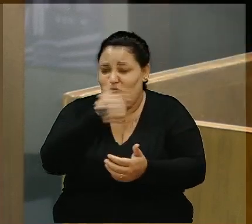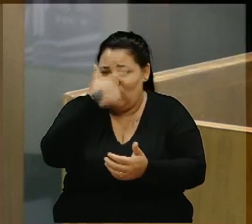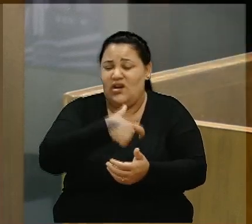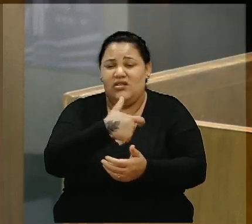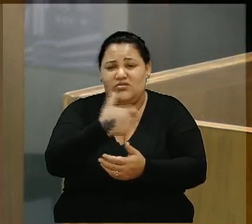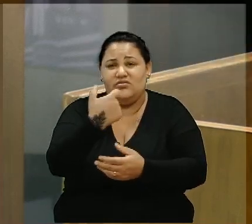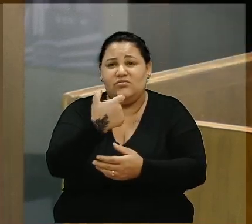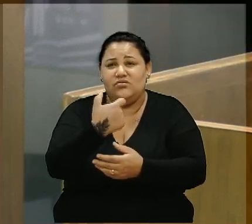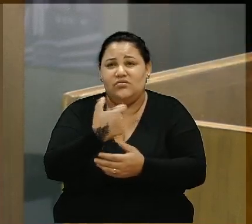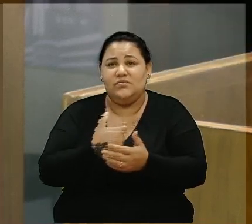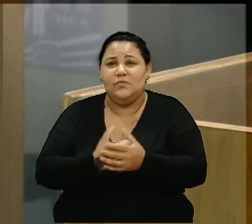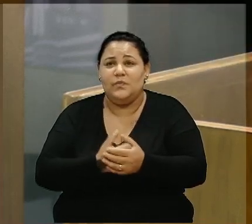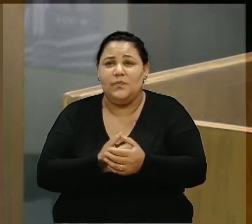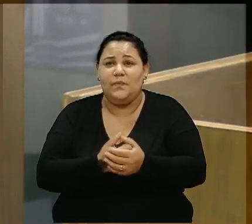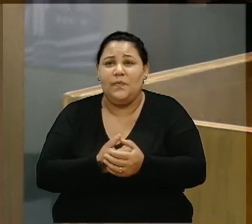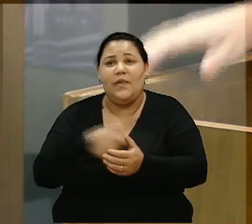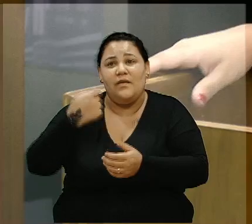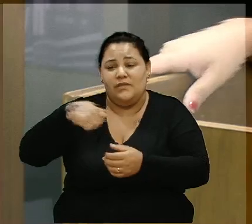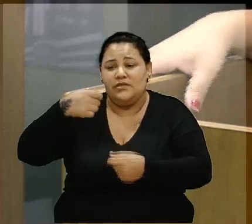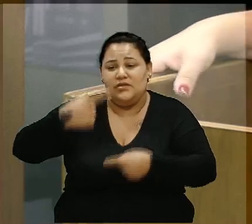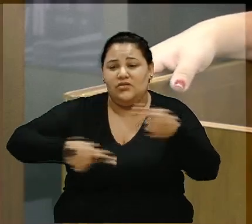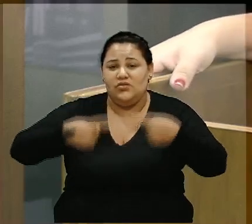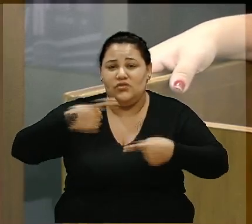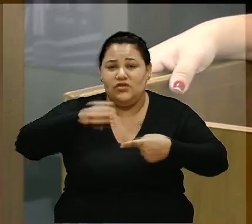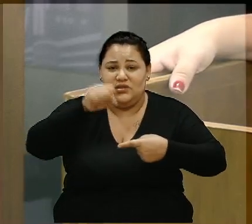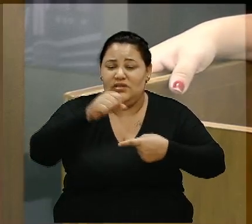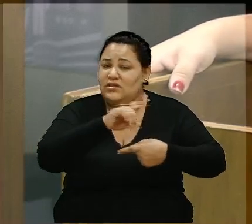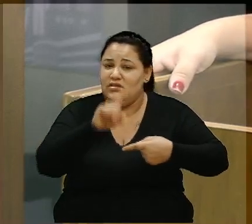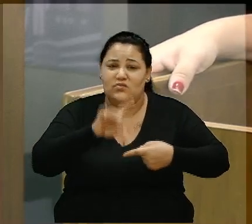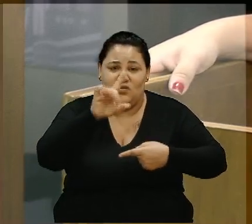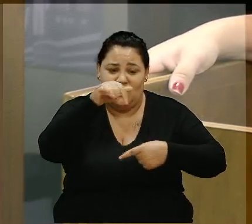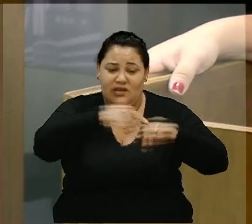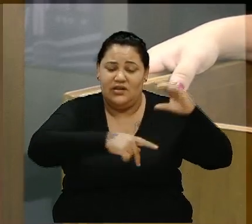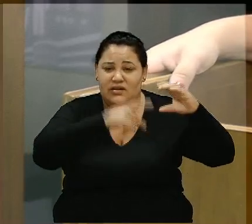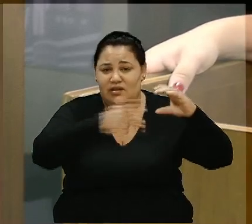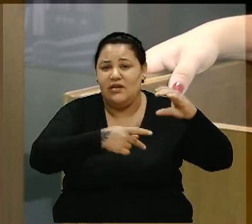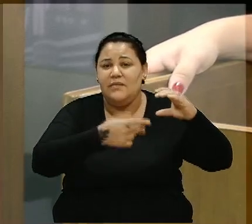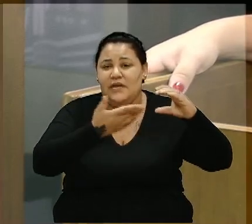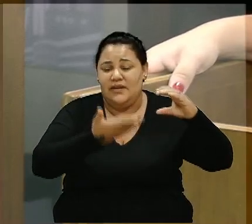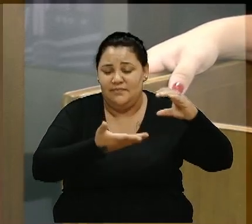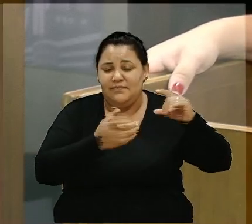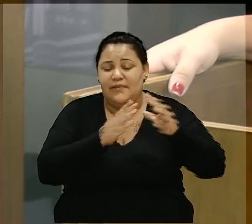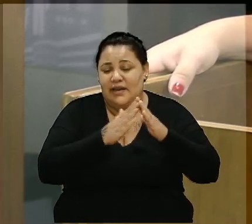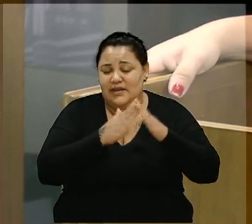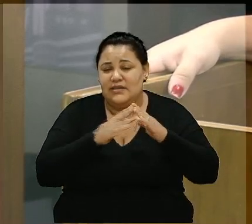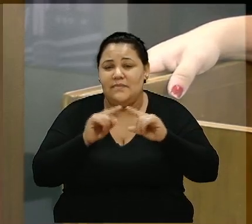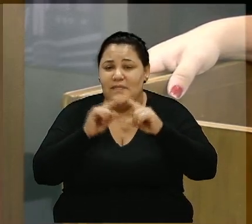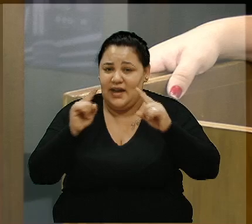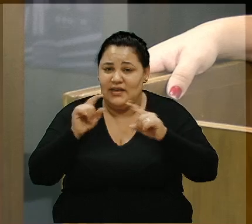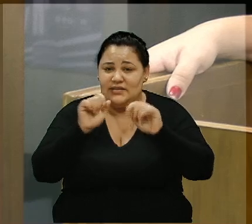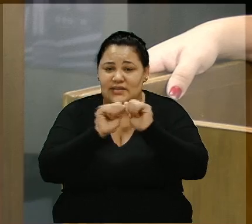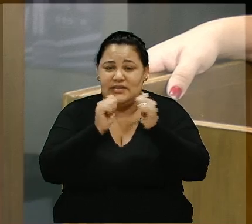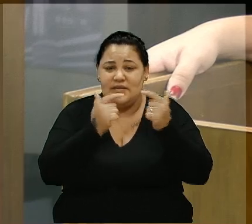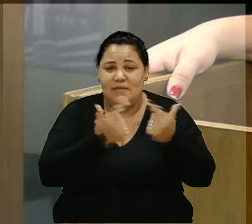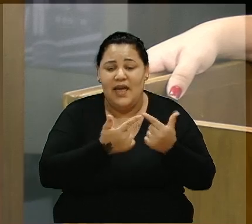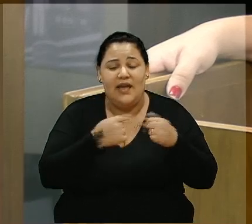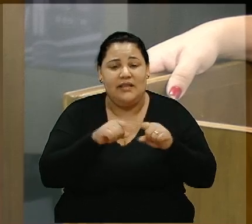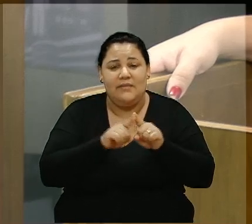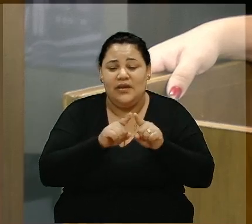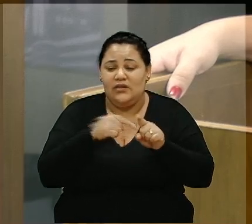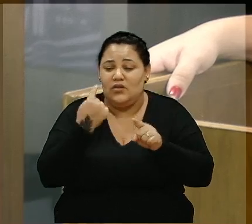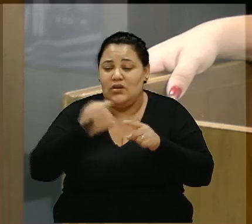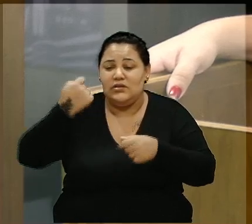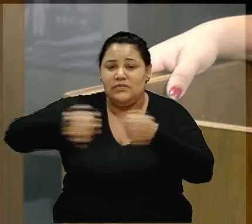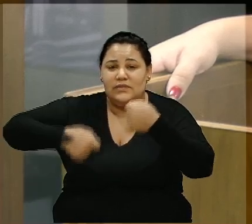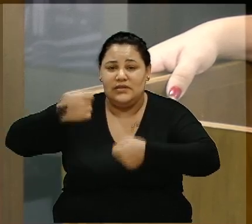tem que discutir, não só nessa casa, mas na Assembleia Legislativa. A gente precisa que as pessoas